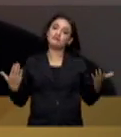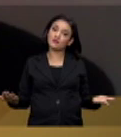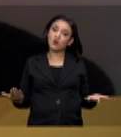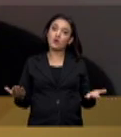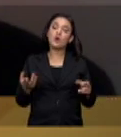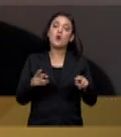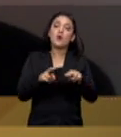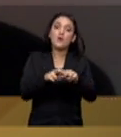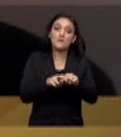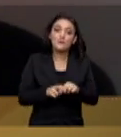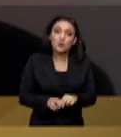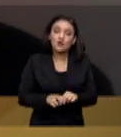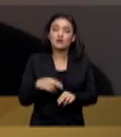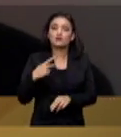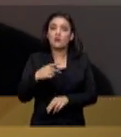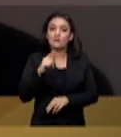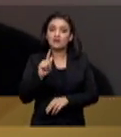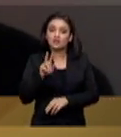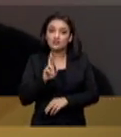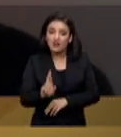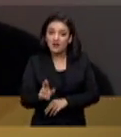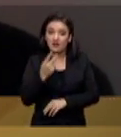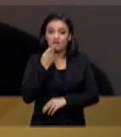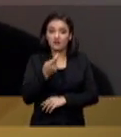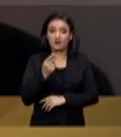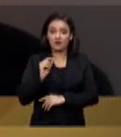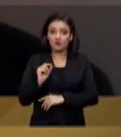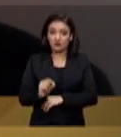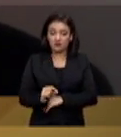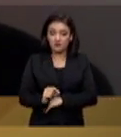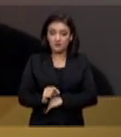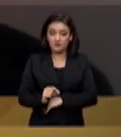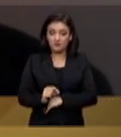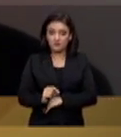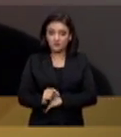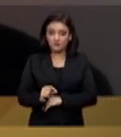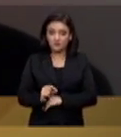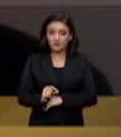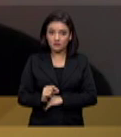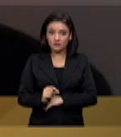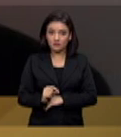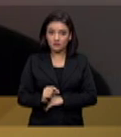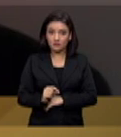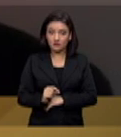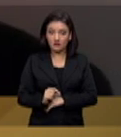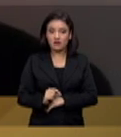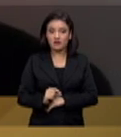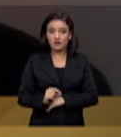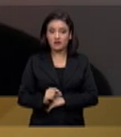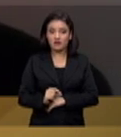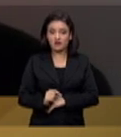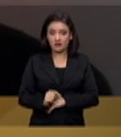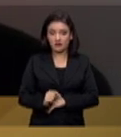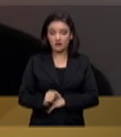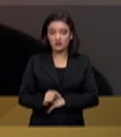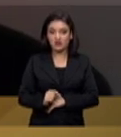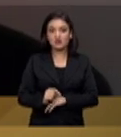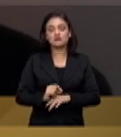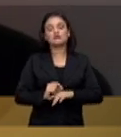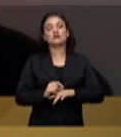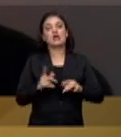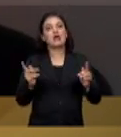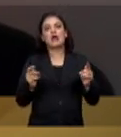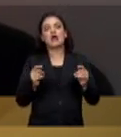em suma, a Procuradoria sustenta a natureza relativa da incompetência reconhecida